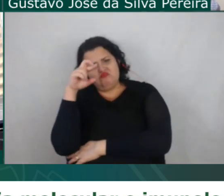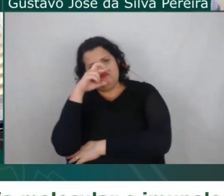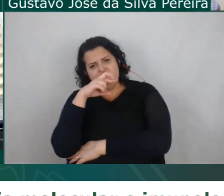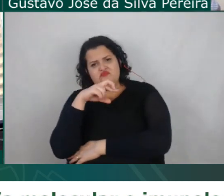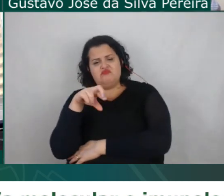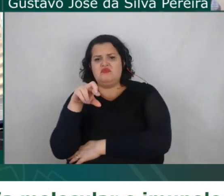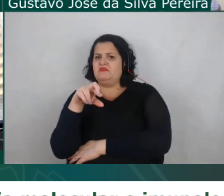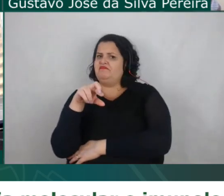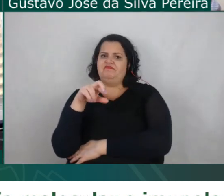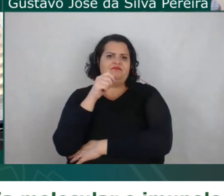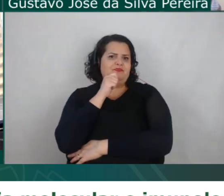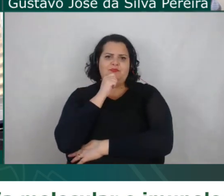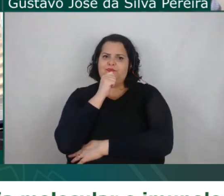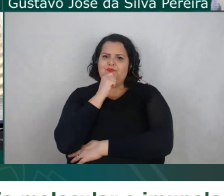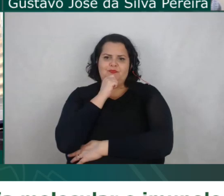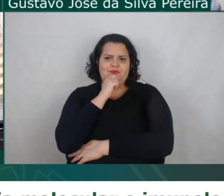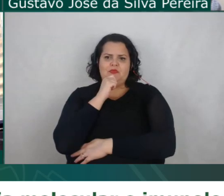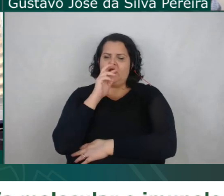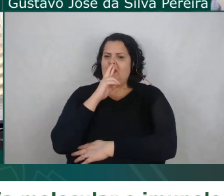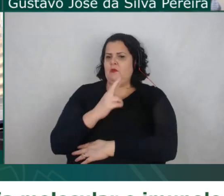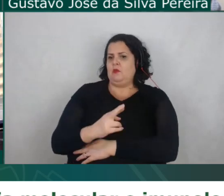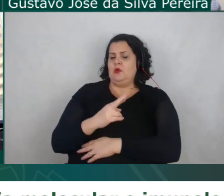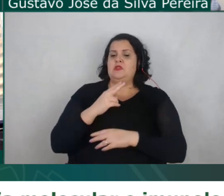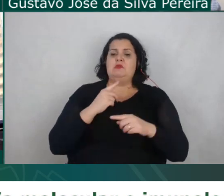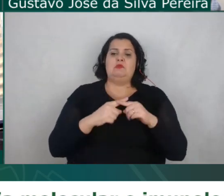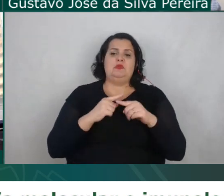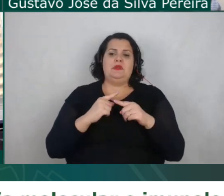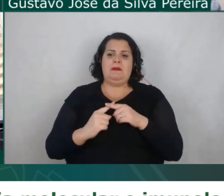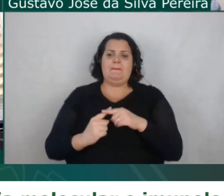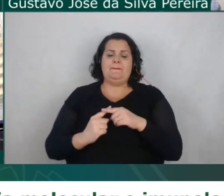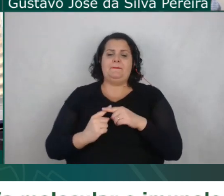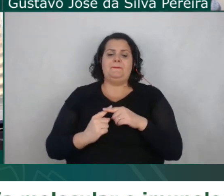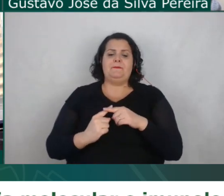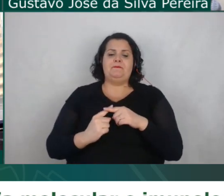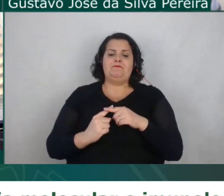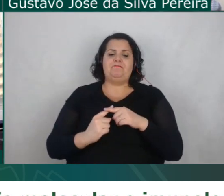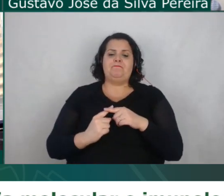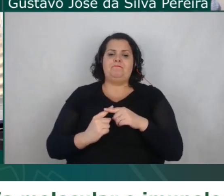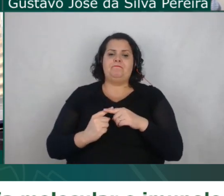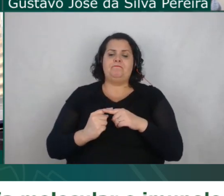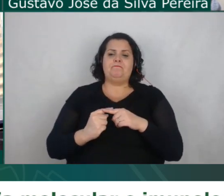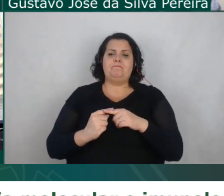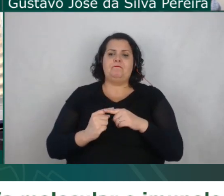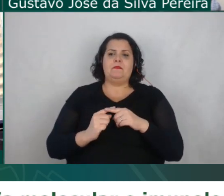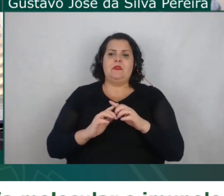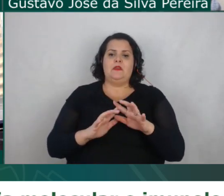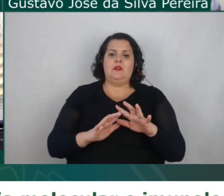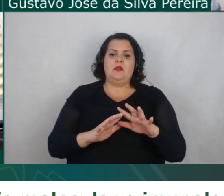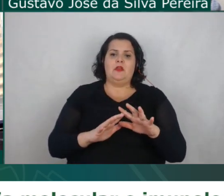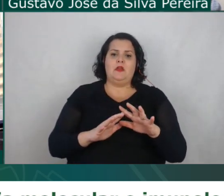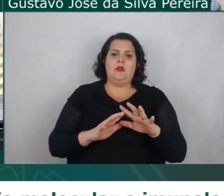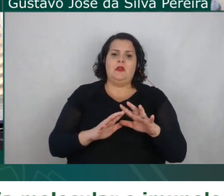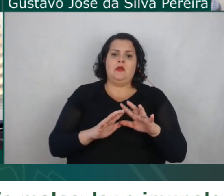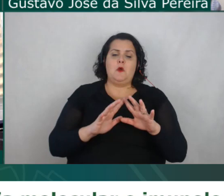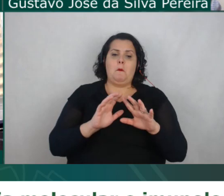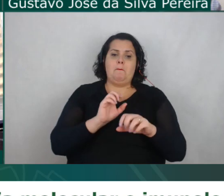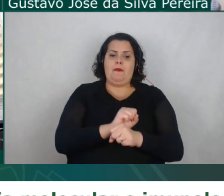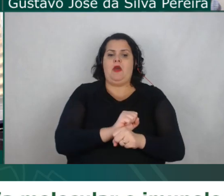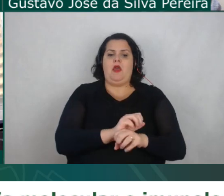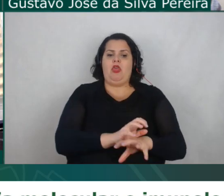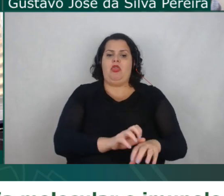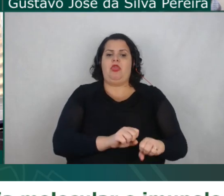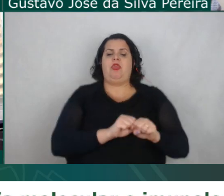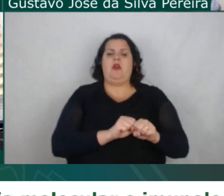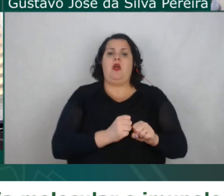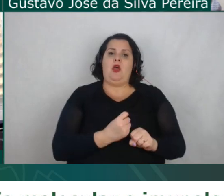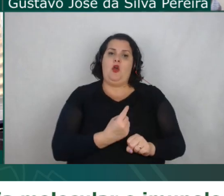pouco, porque a possibilidade de você inibir uma citocina e ter o efeito de outra é muito grande numa